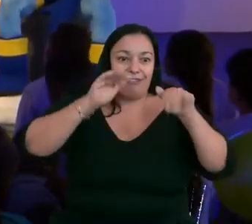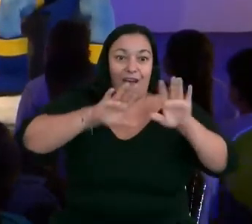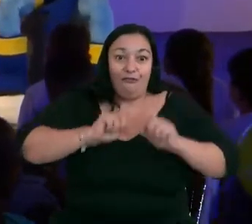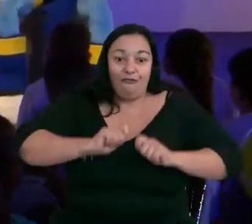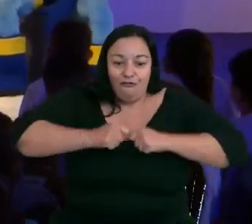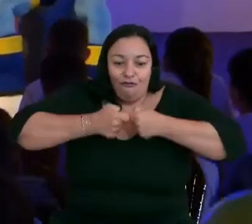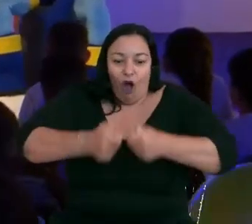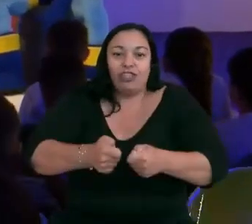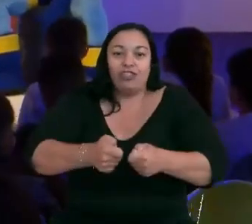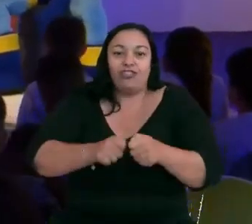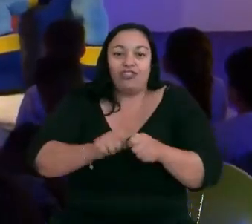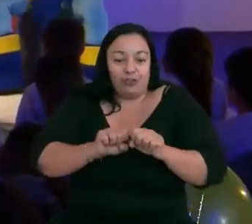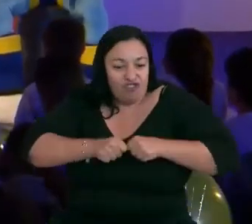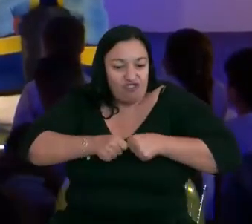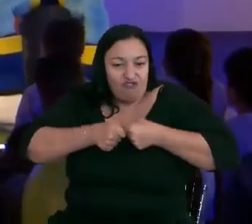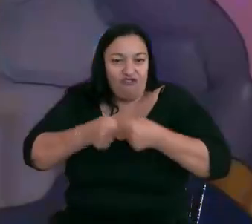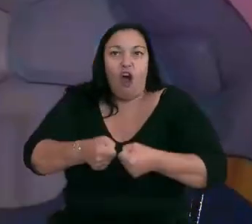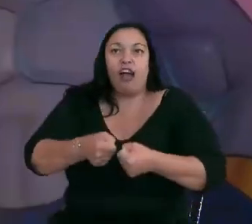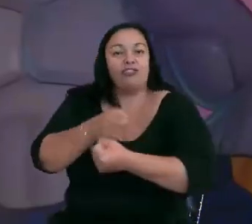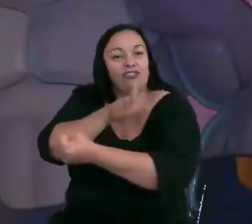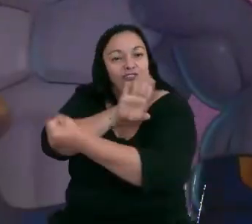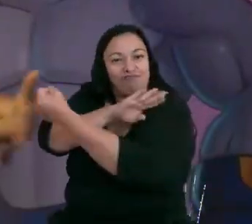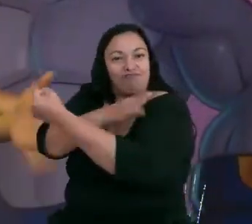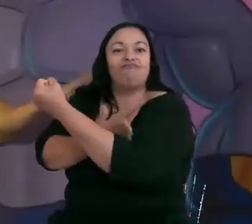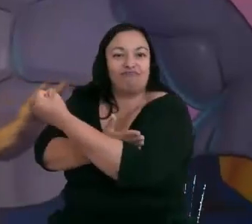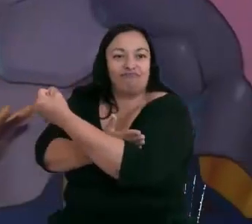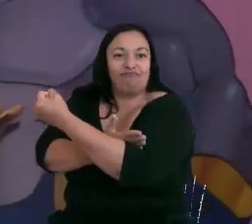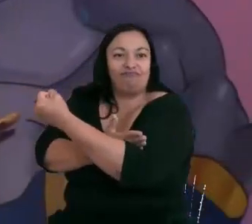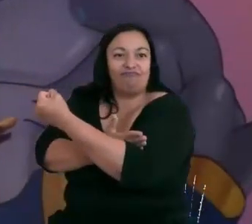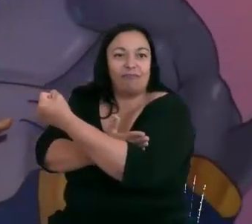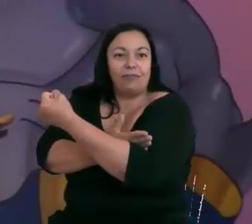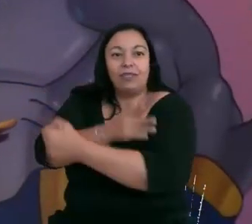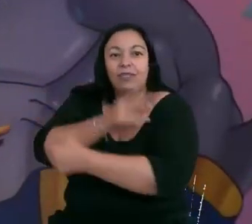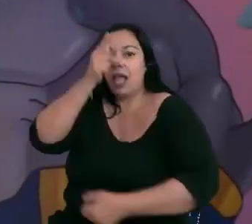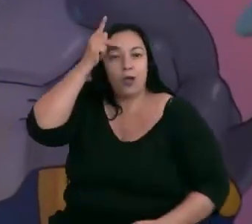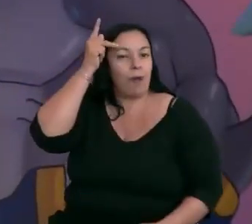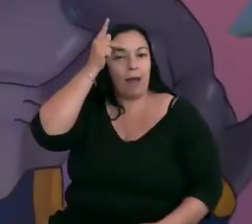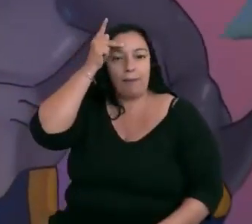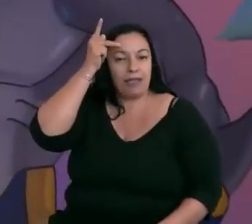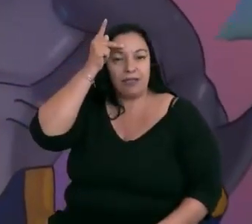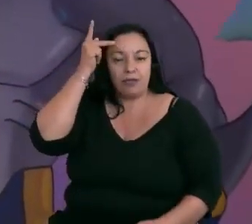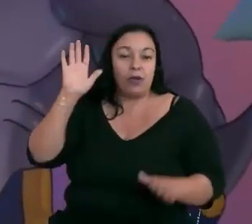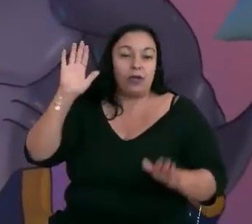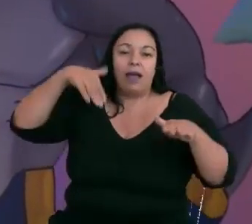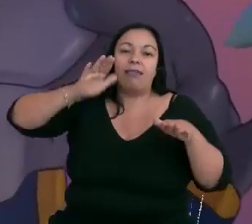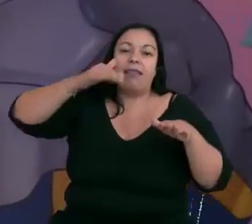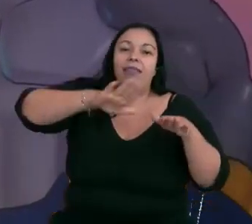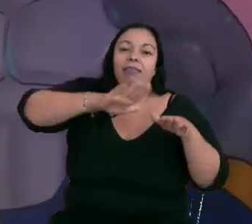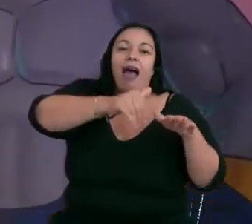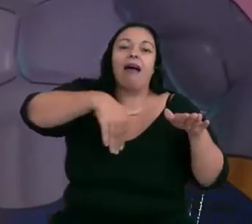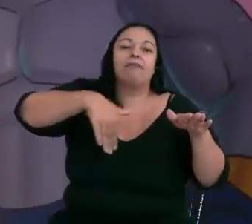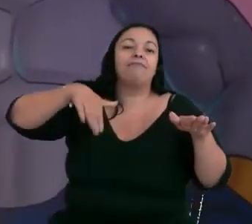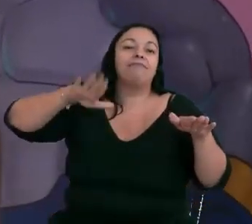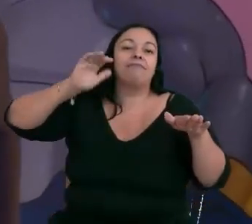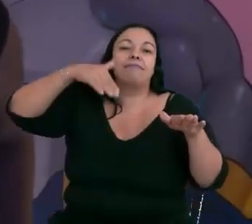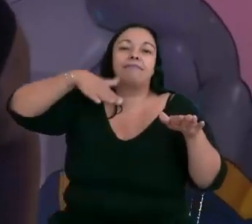mas tão fortes que ninguém consegue nadar por elas. Isso mesmo.